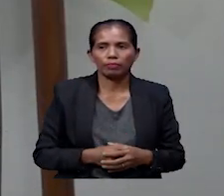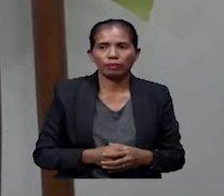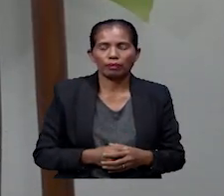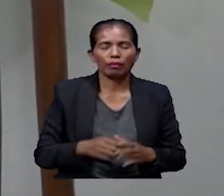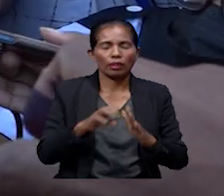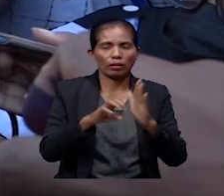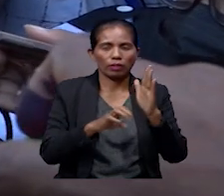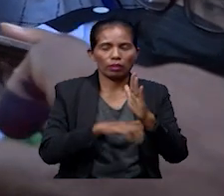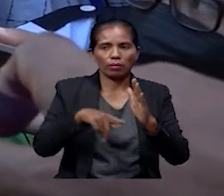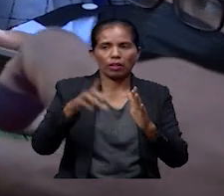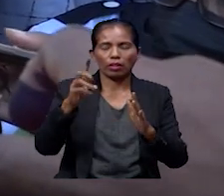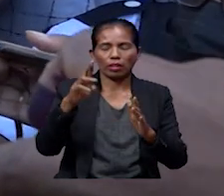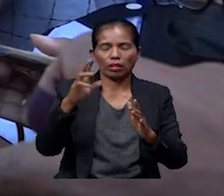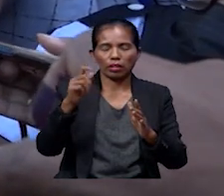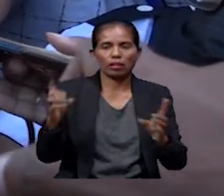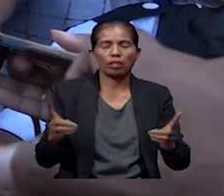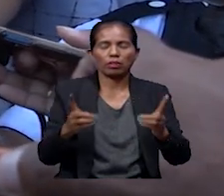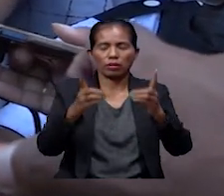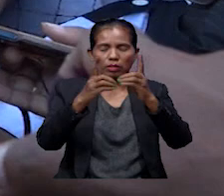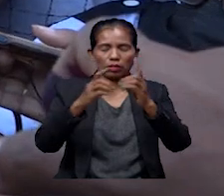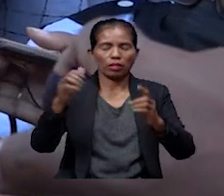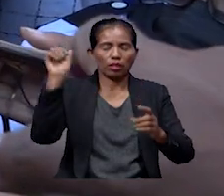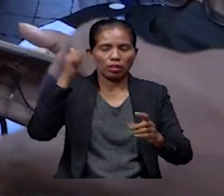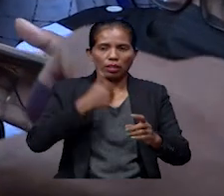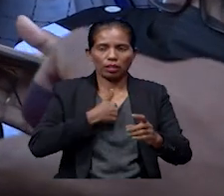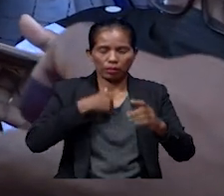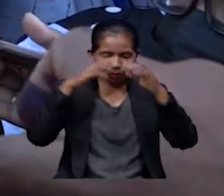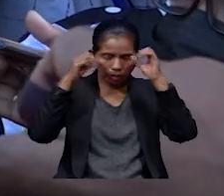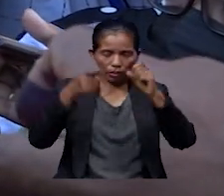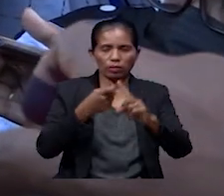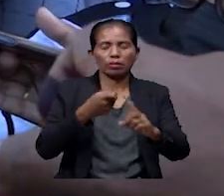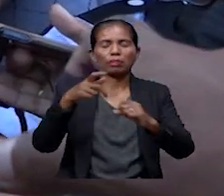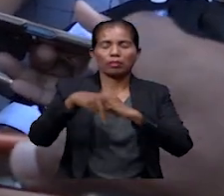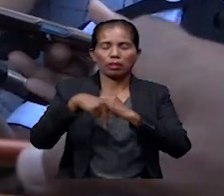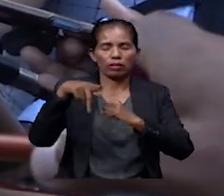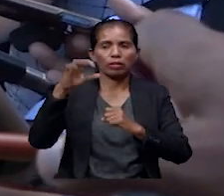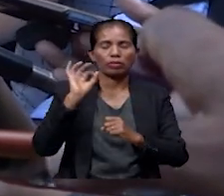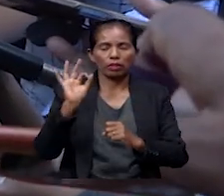PDRT MOS se bahasoru malu ho kandidatu presidenti husi partido Fretilin Francisco